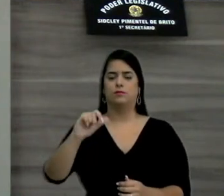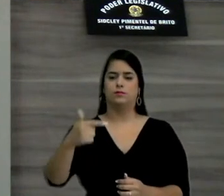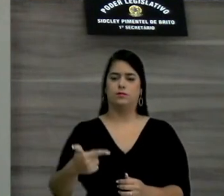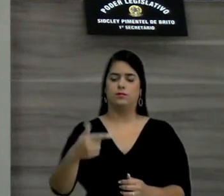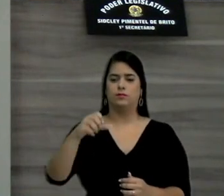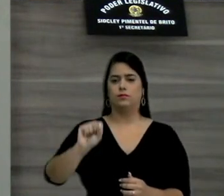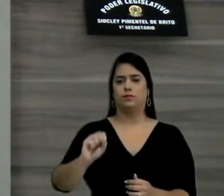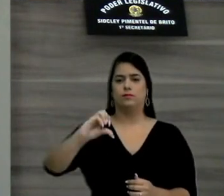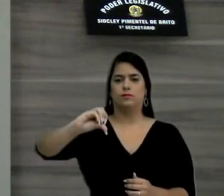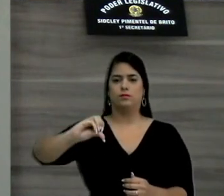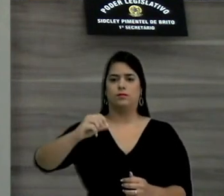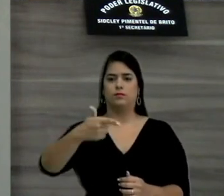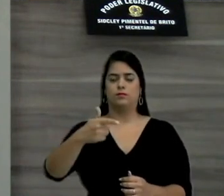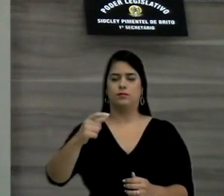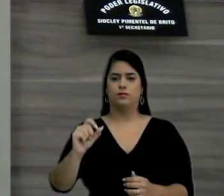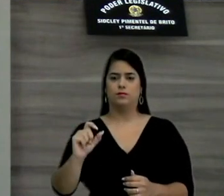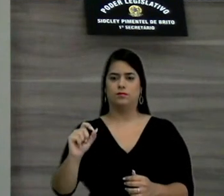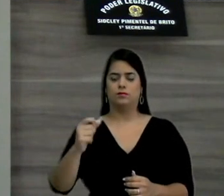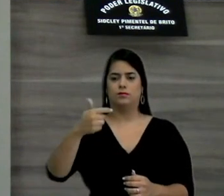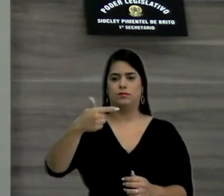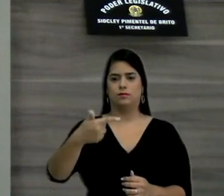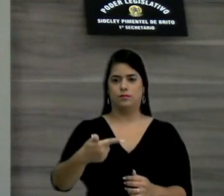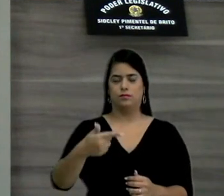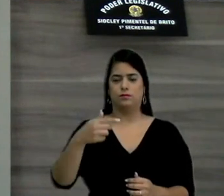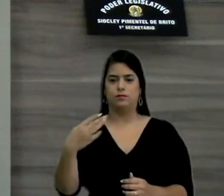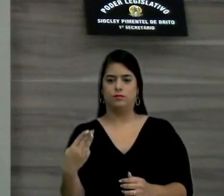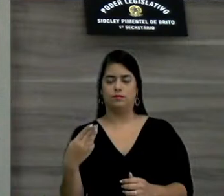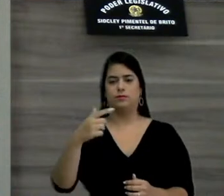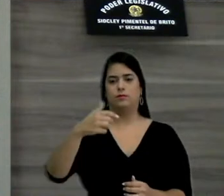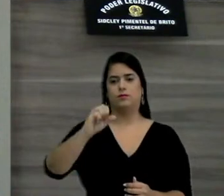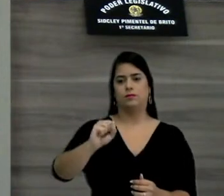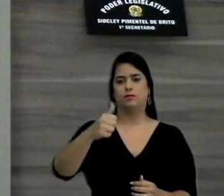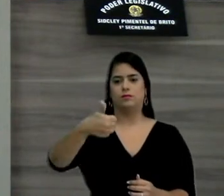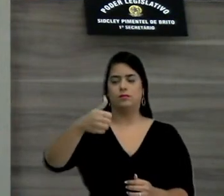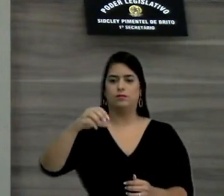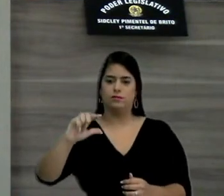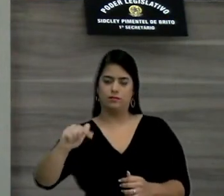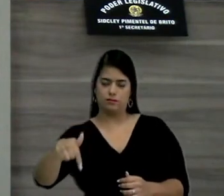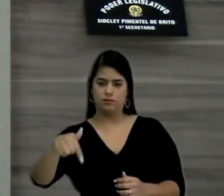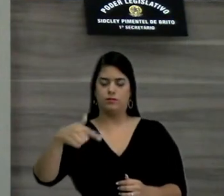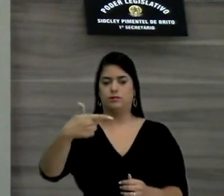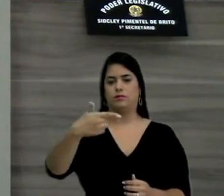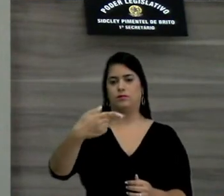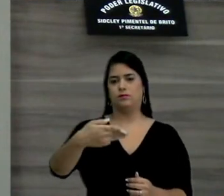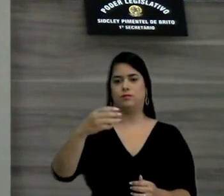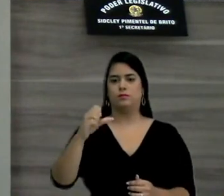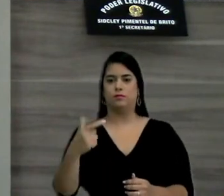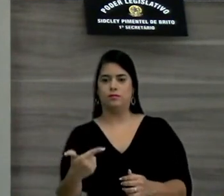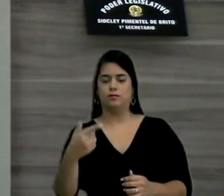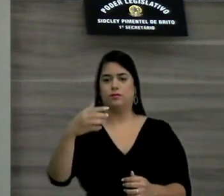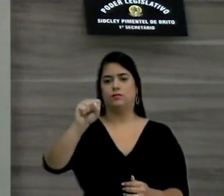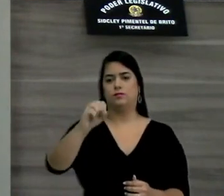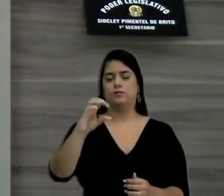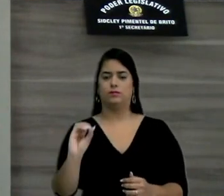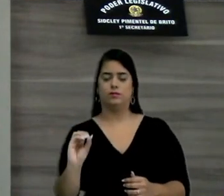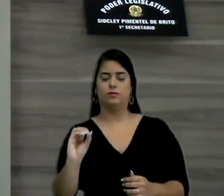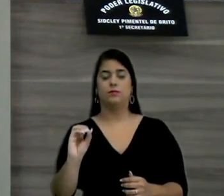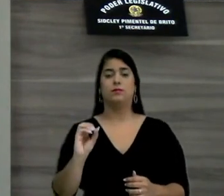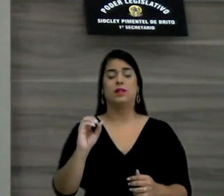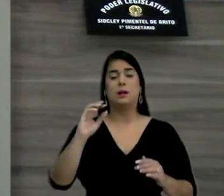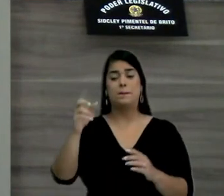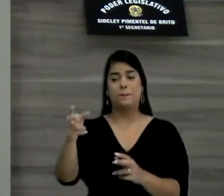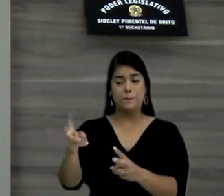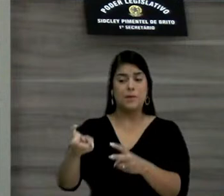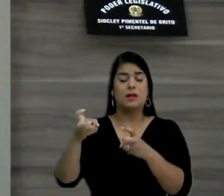89 20238 3280 em consulta a os processos percebe-se que o feito